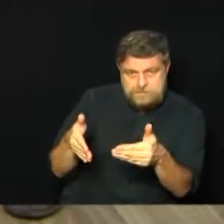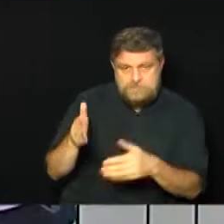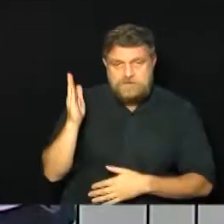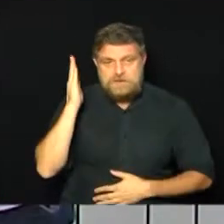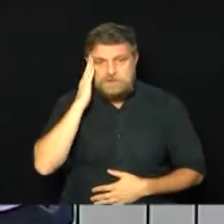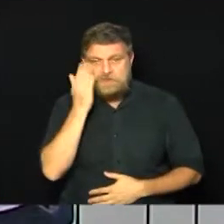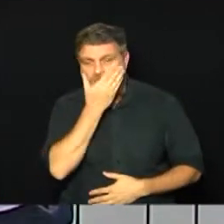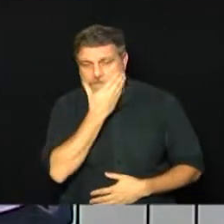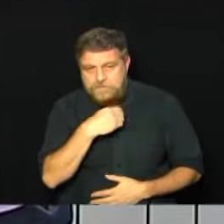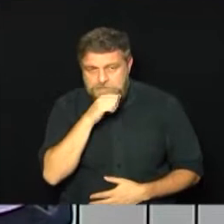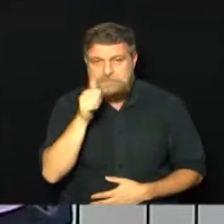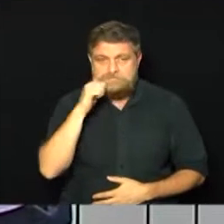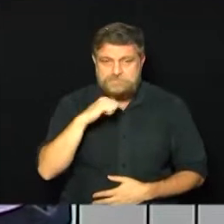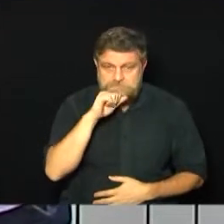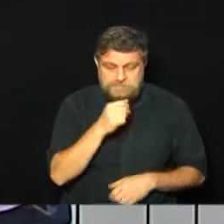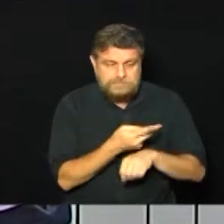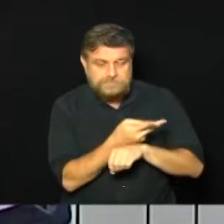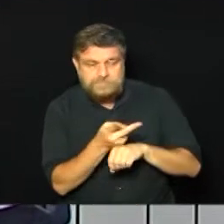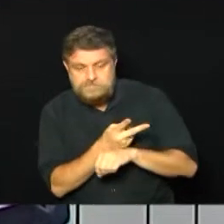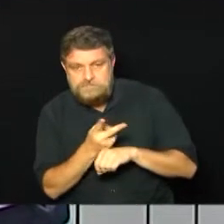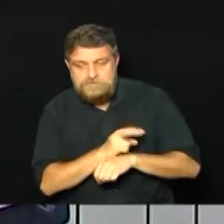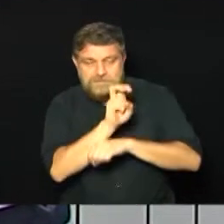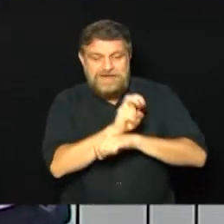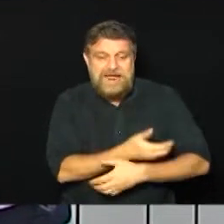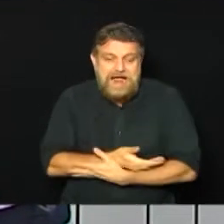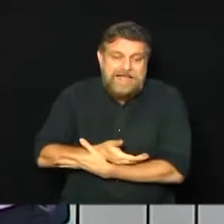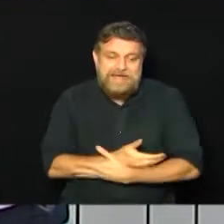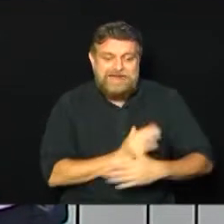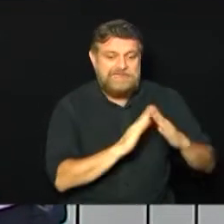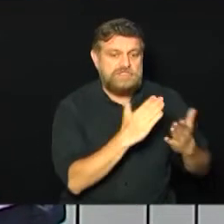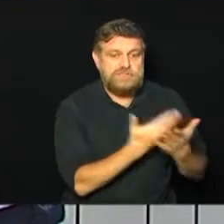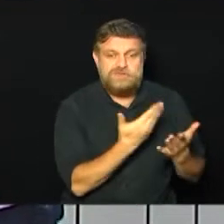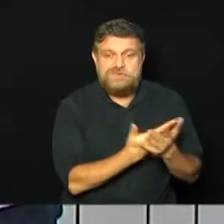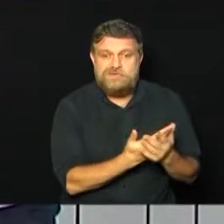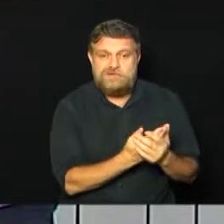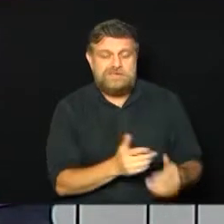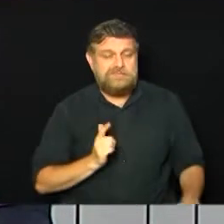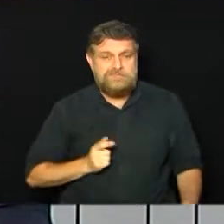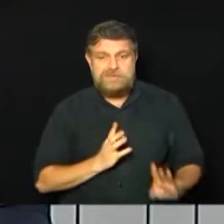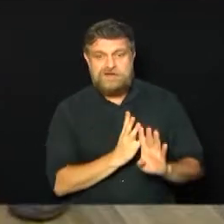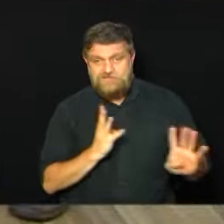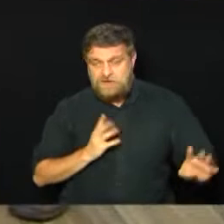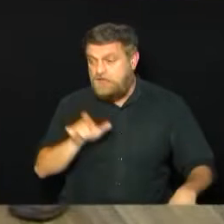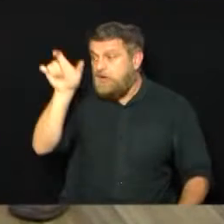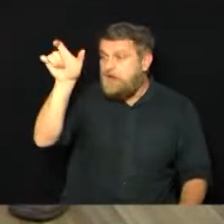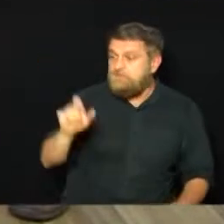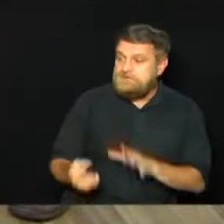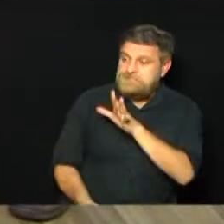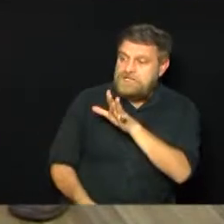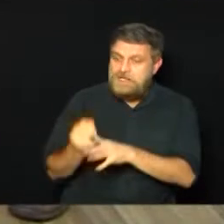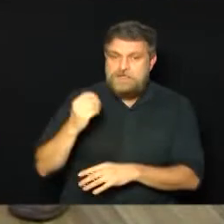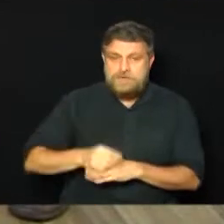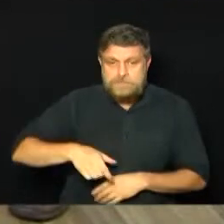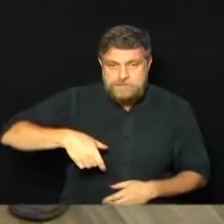estão procurando aí uma escola para o filho, uma creche, mas não encontra. É por isso que o senhor criou esse projeto Voucher